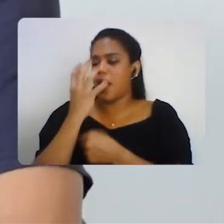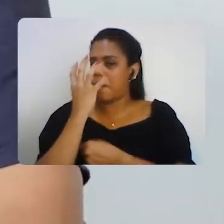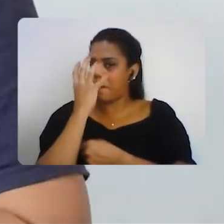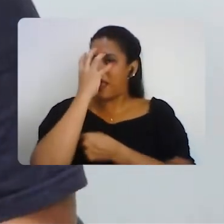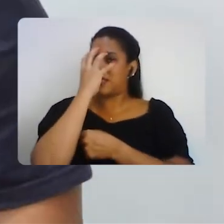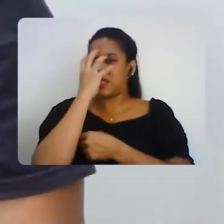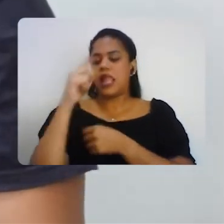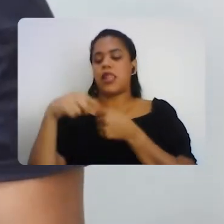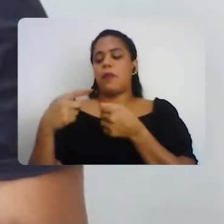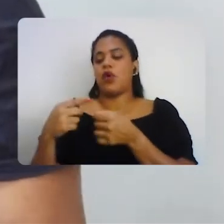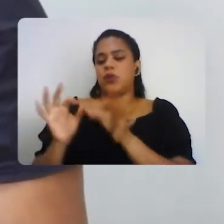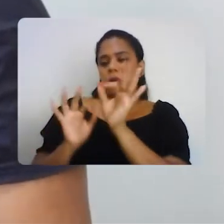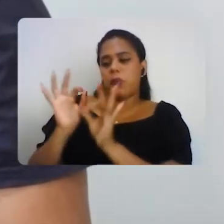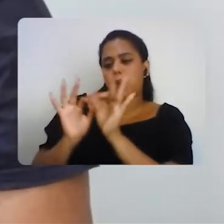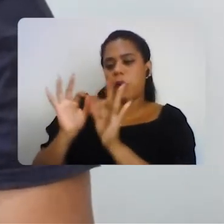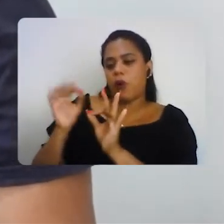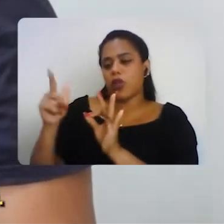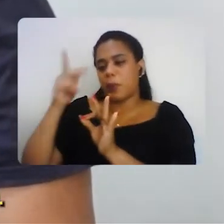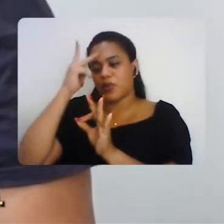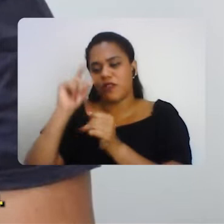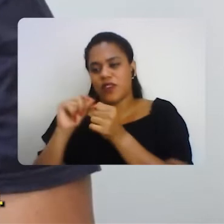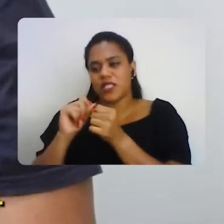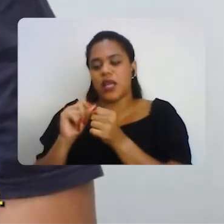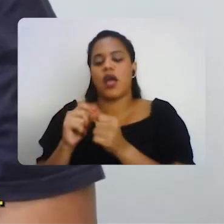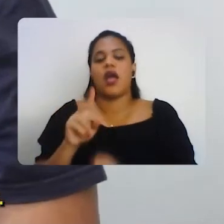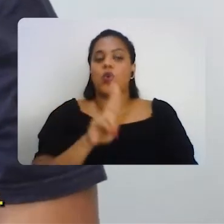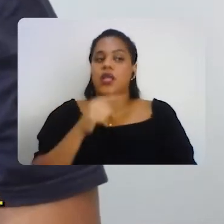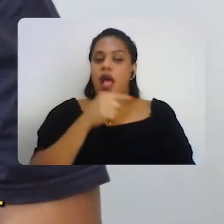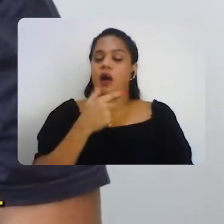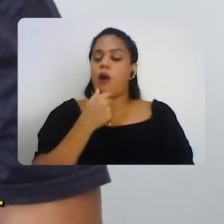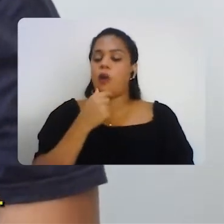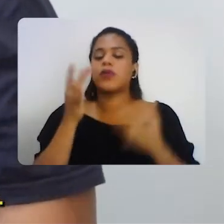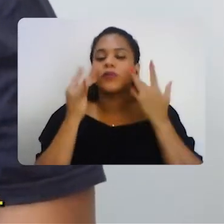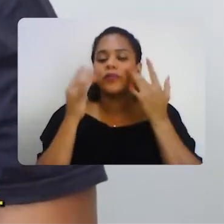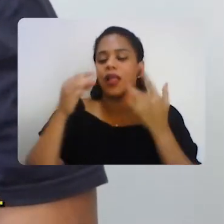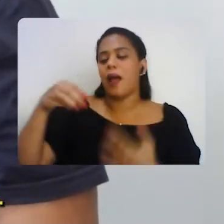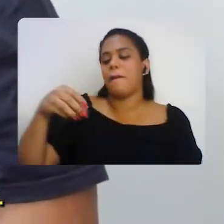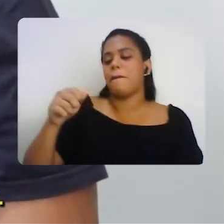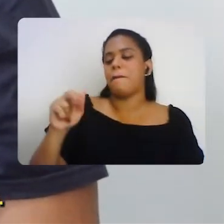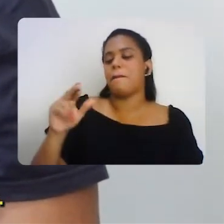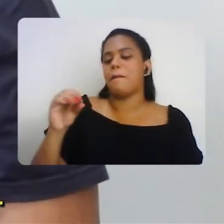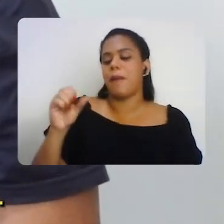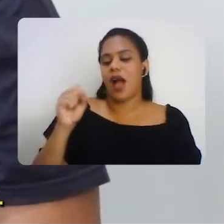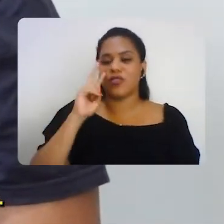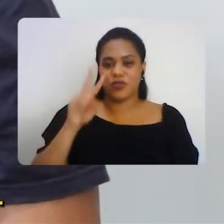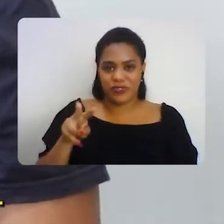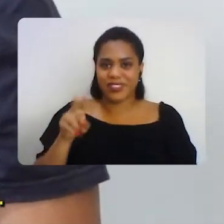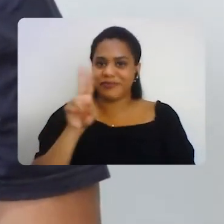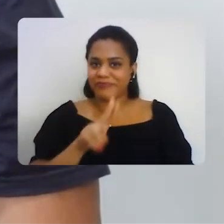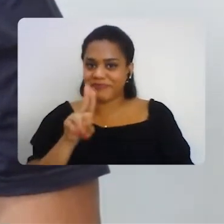depois reelaborada por um bonequeiro, e é uma máscara que Marcos também utiliza, como vocês viram no